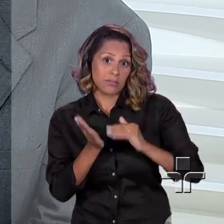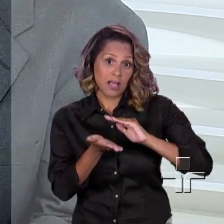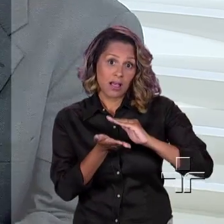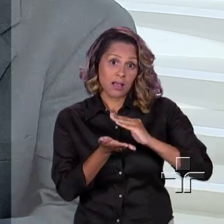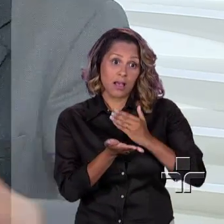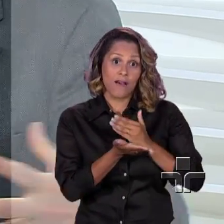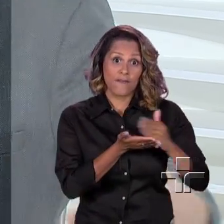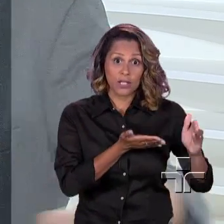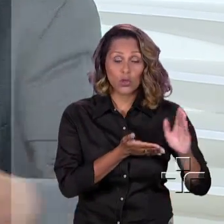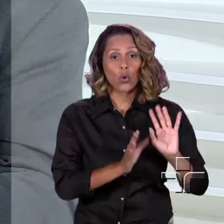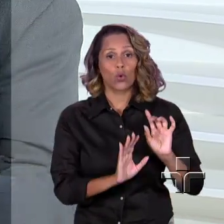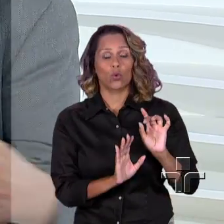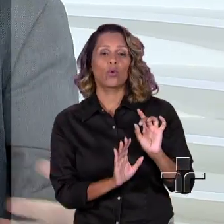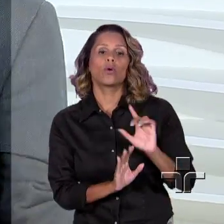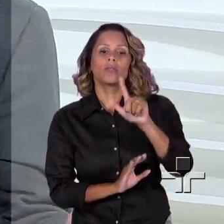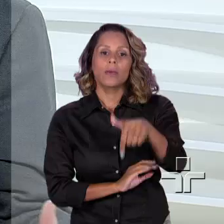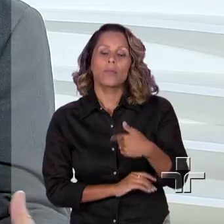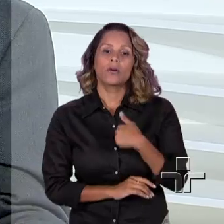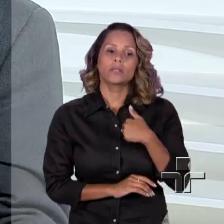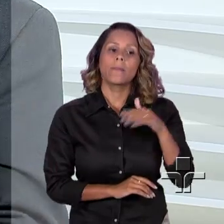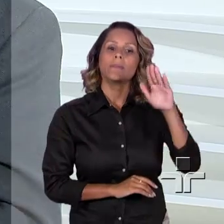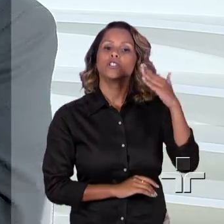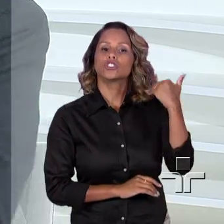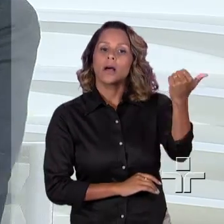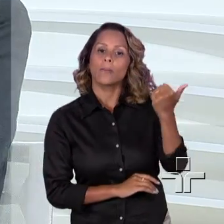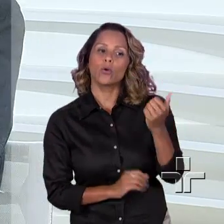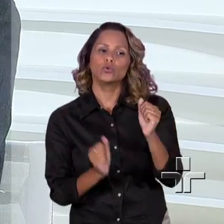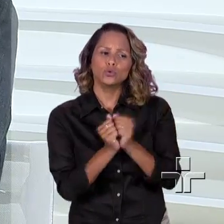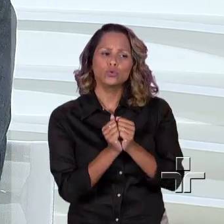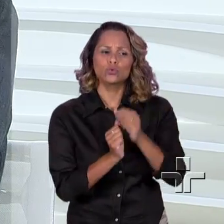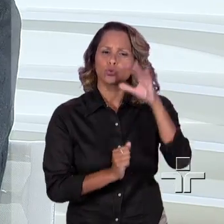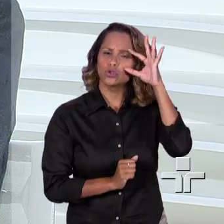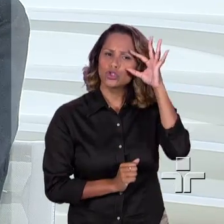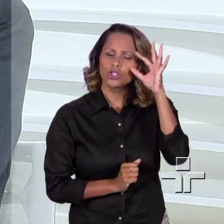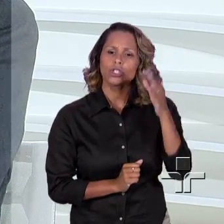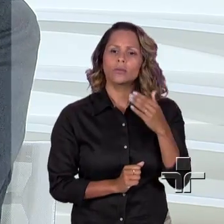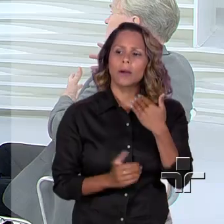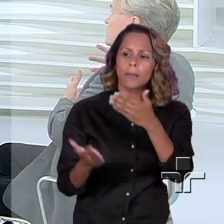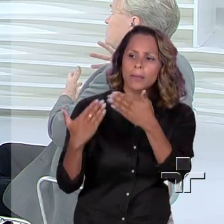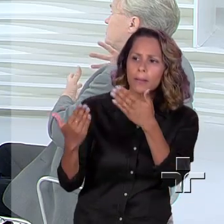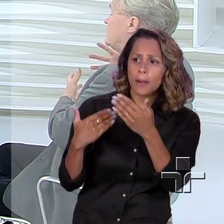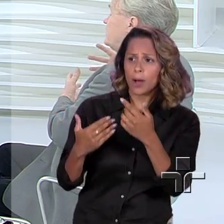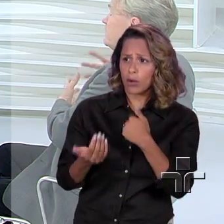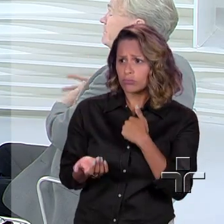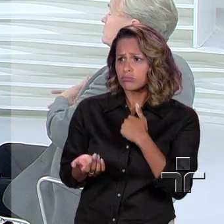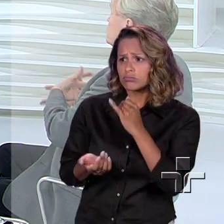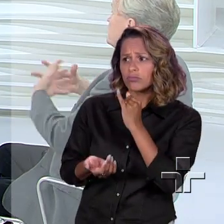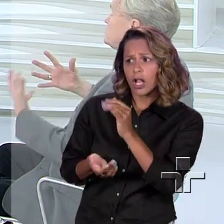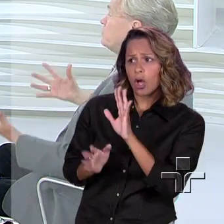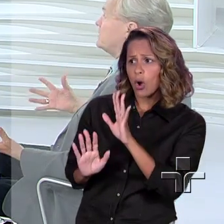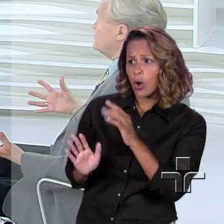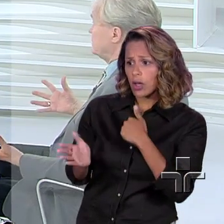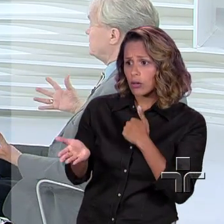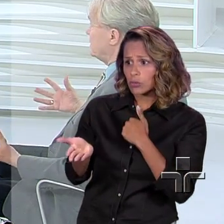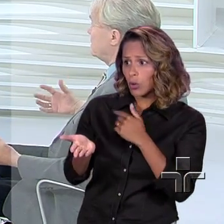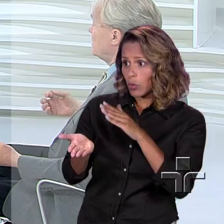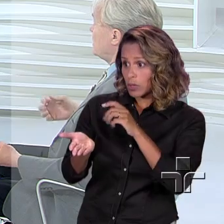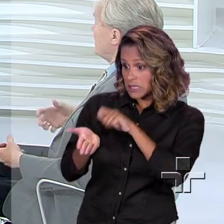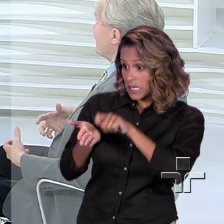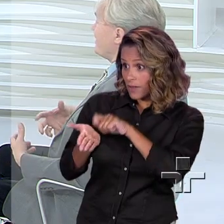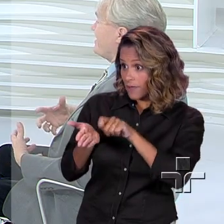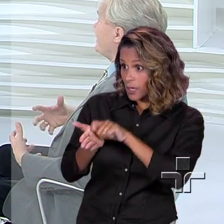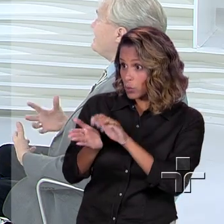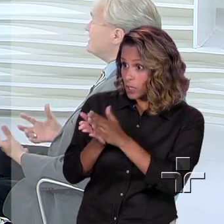para participar numa mesa com ela. E depois eu falei, olha, estou fazendo uma biografia do Herbert Daniel. Ela ficou totalmente surpreendida,